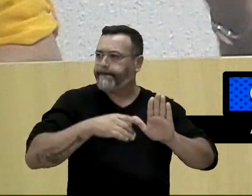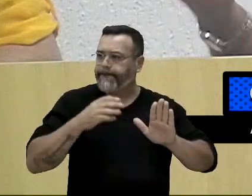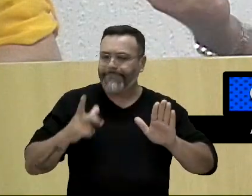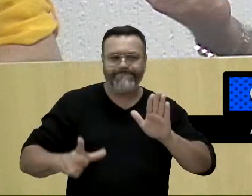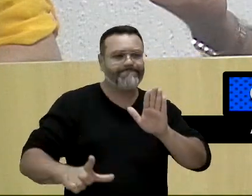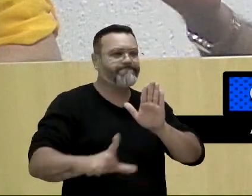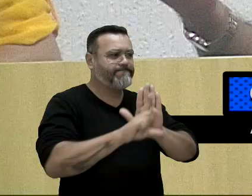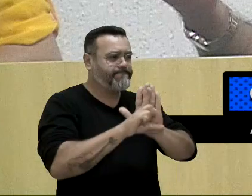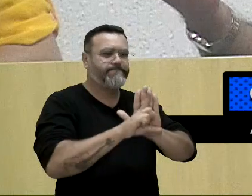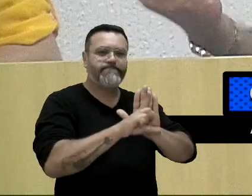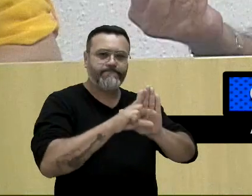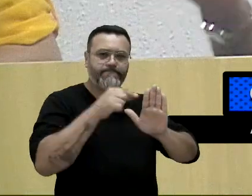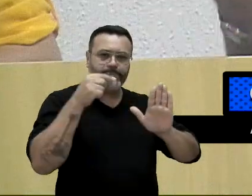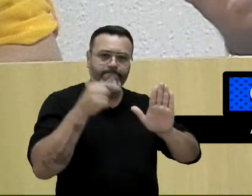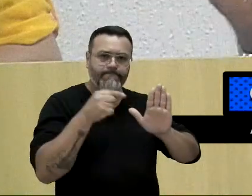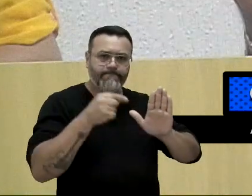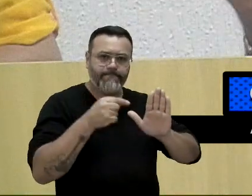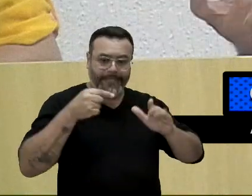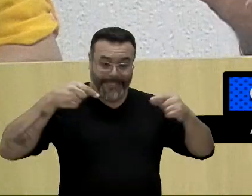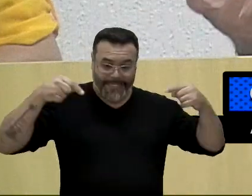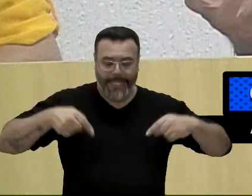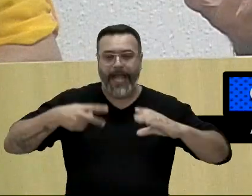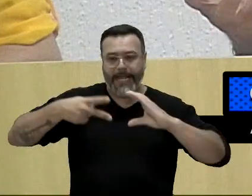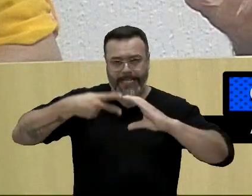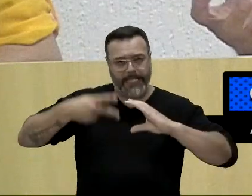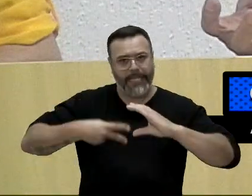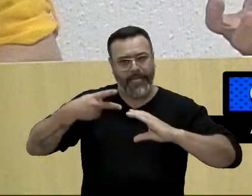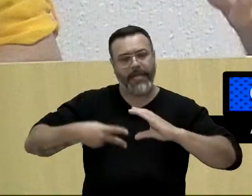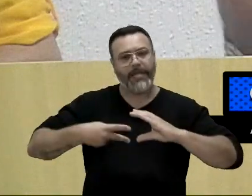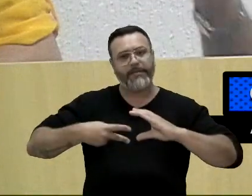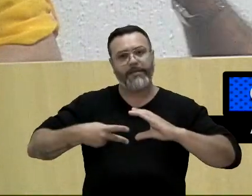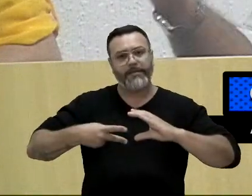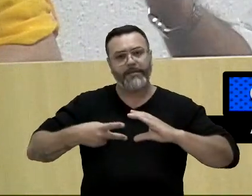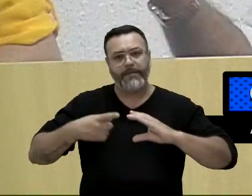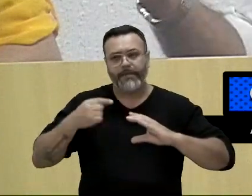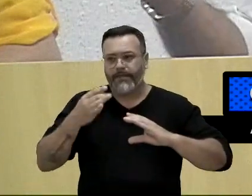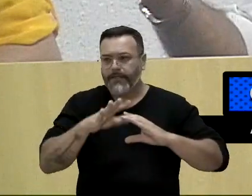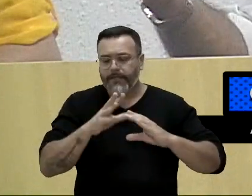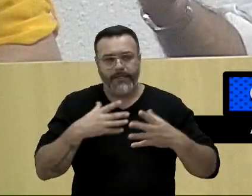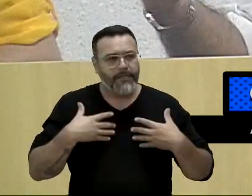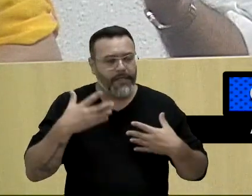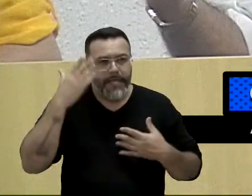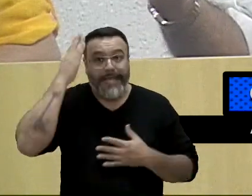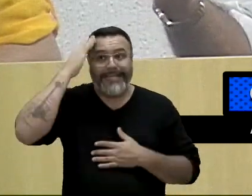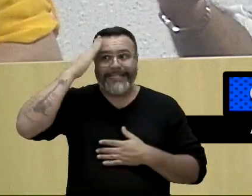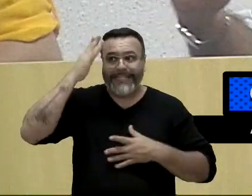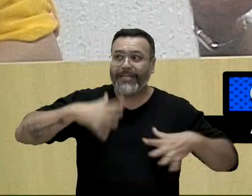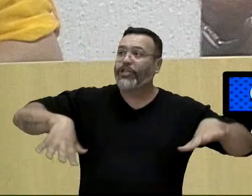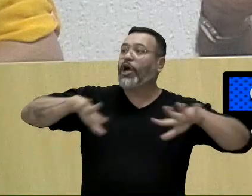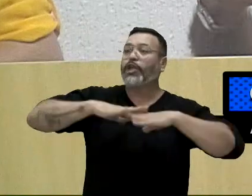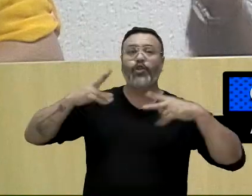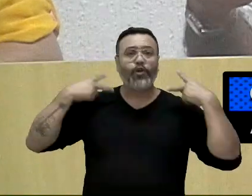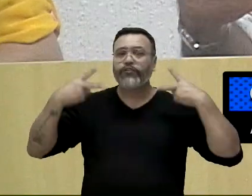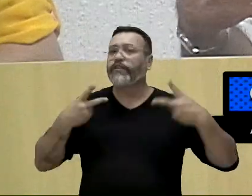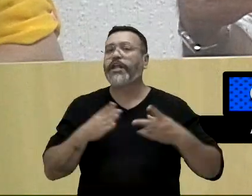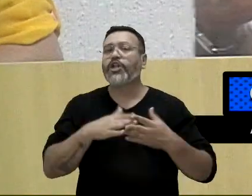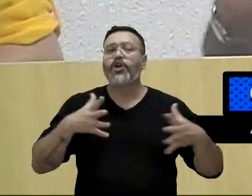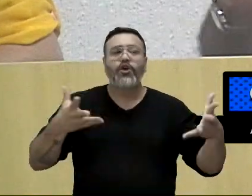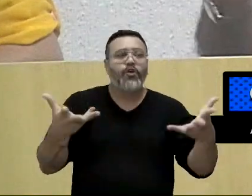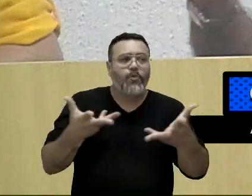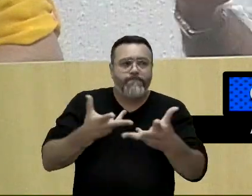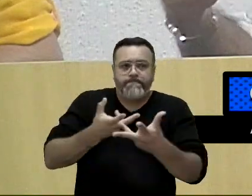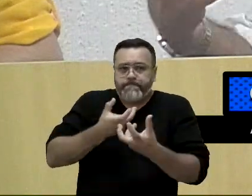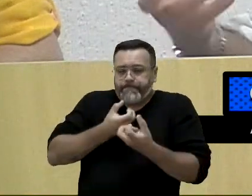lei que tramite nessa Câmara, que abrace, tá? Não só essas mães,